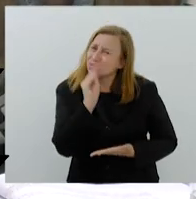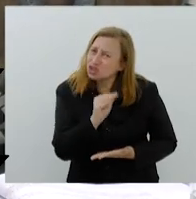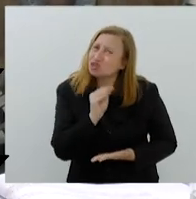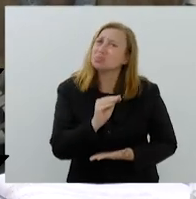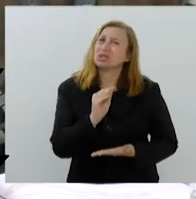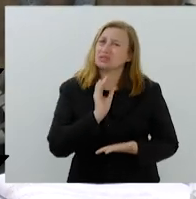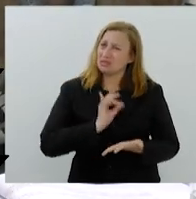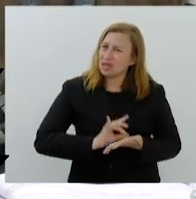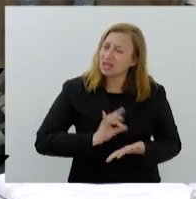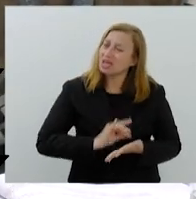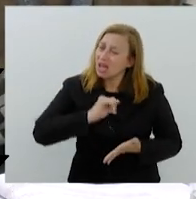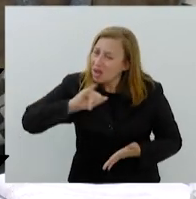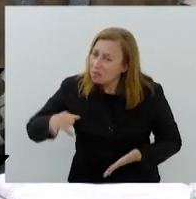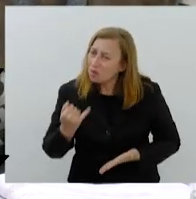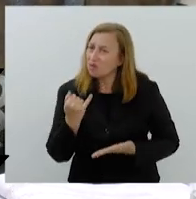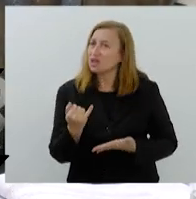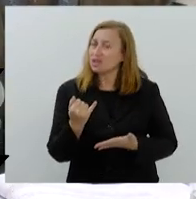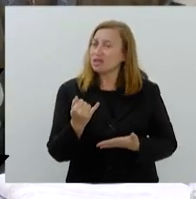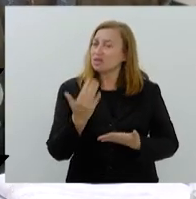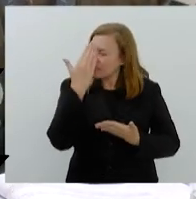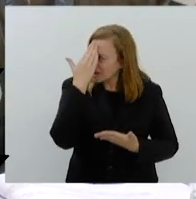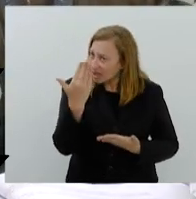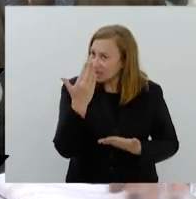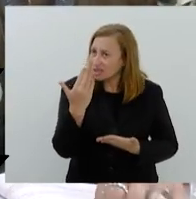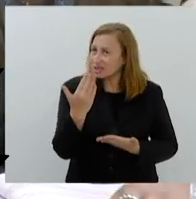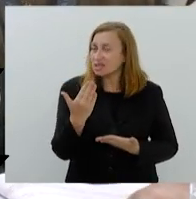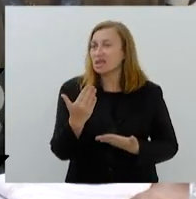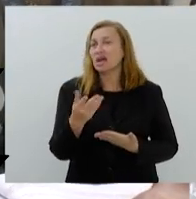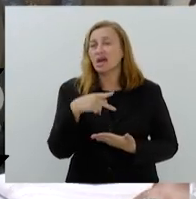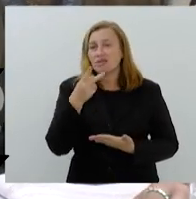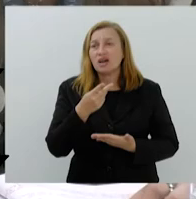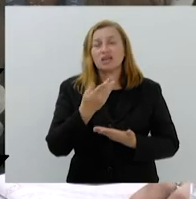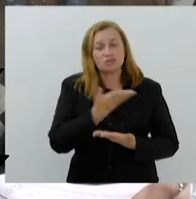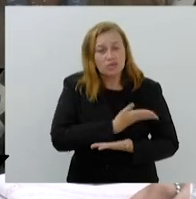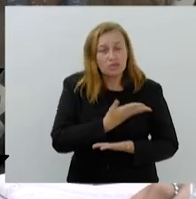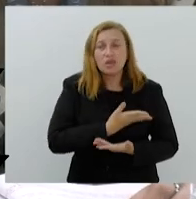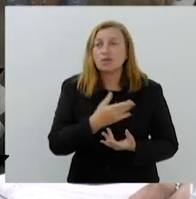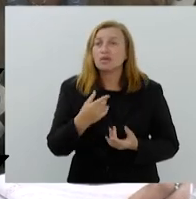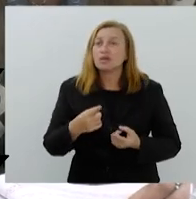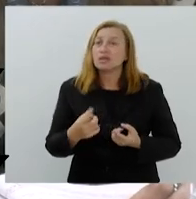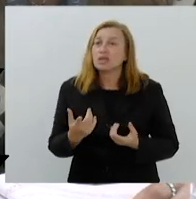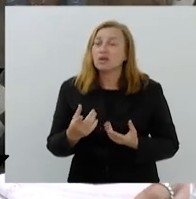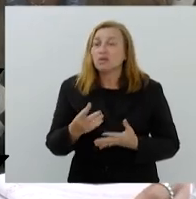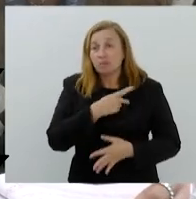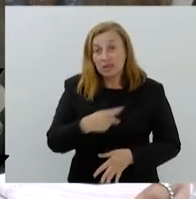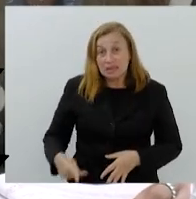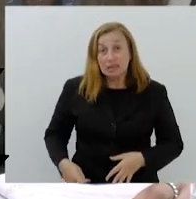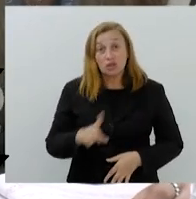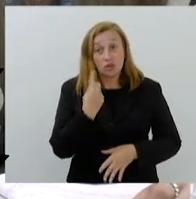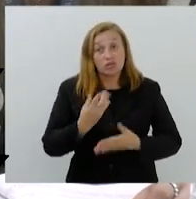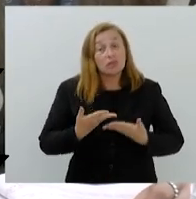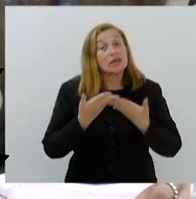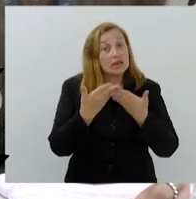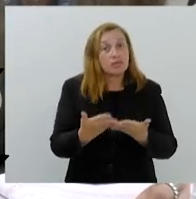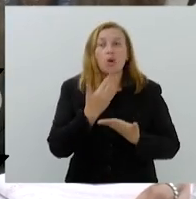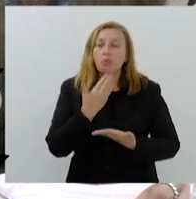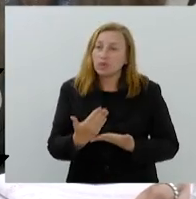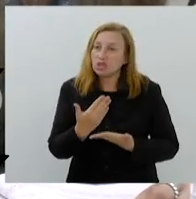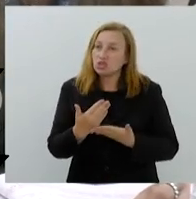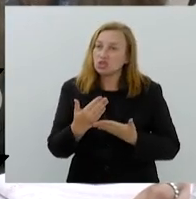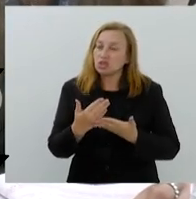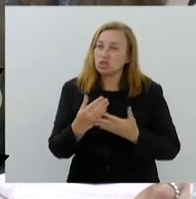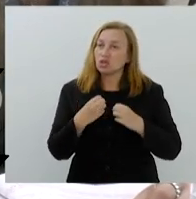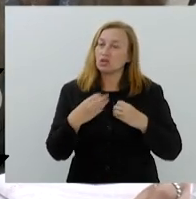digo, aproveitando para agradecer os cumprimentos, dizendo que, presidente, nós vamos inclusive encaminhar um pedido de audiência